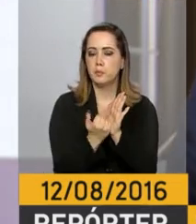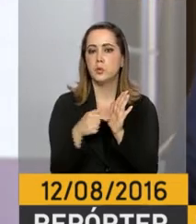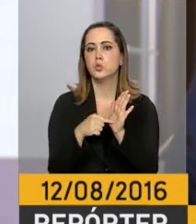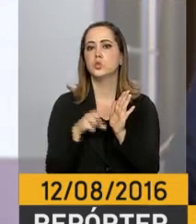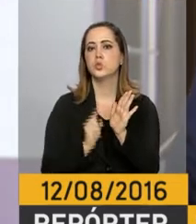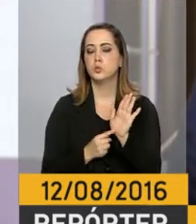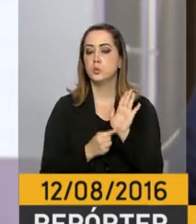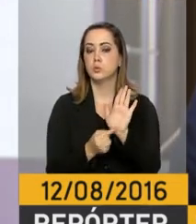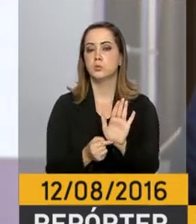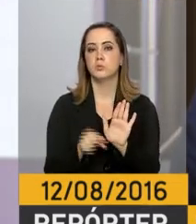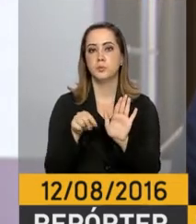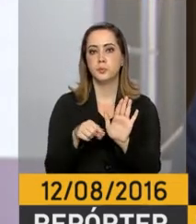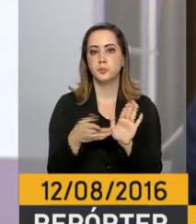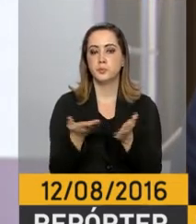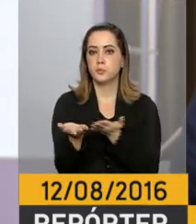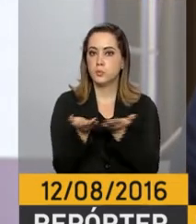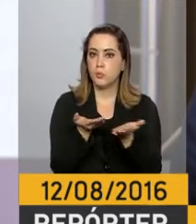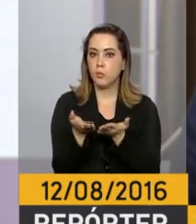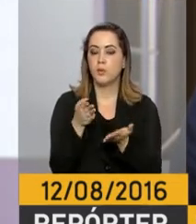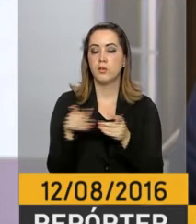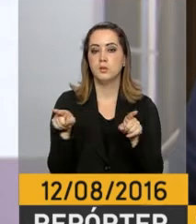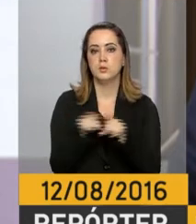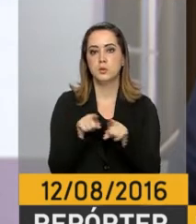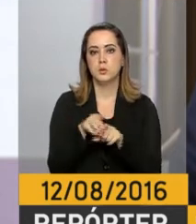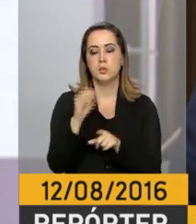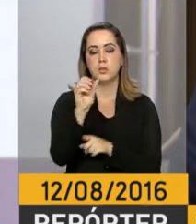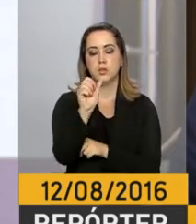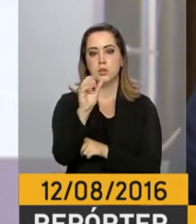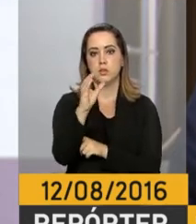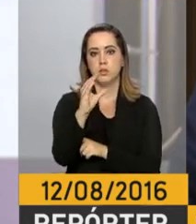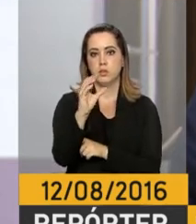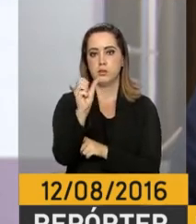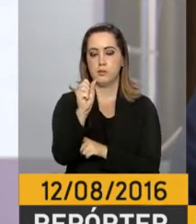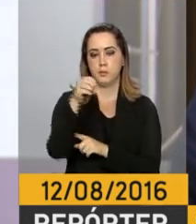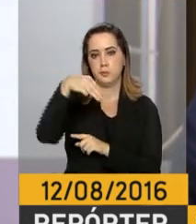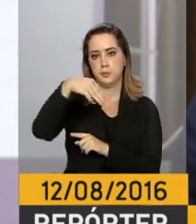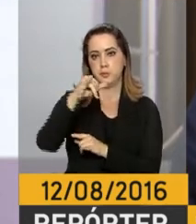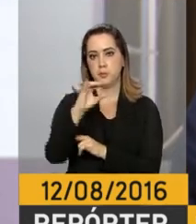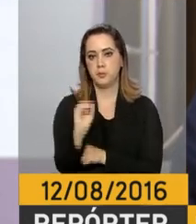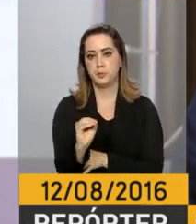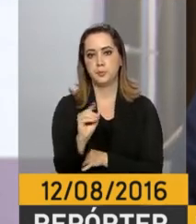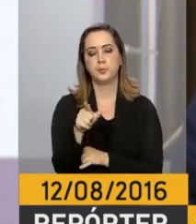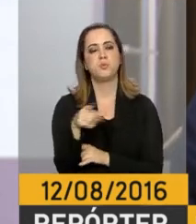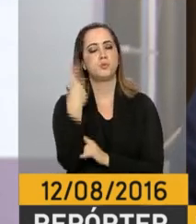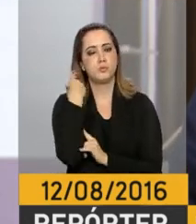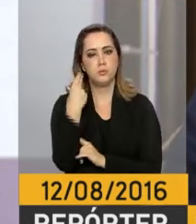cambial em determinado instrumento em ritmo compatível com o normal